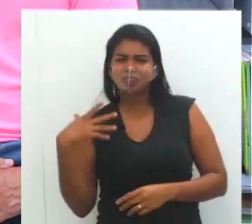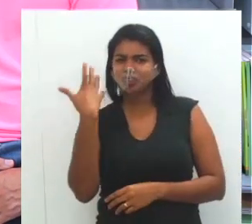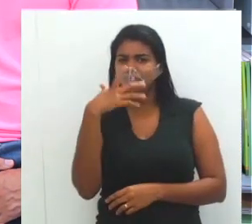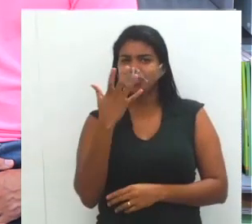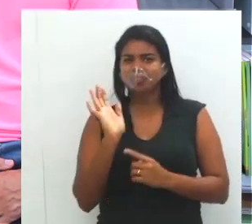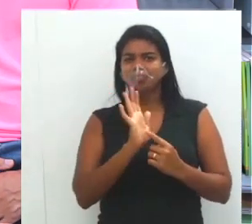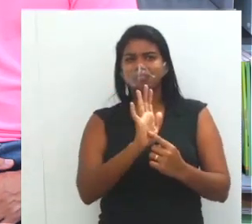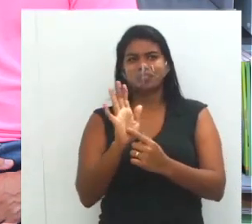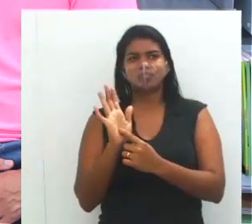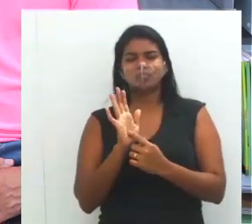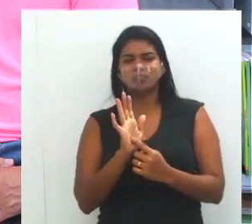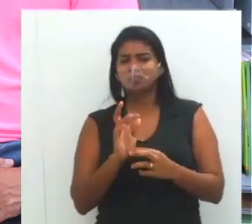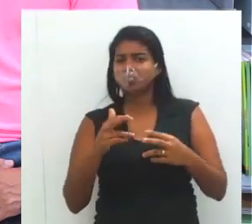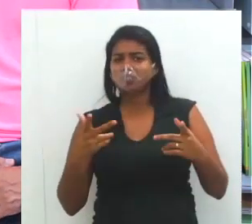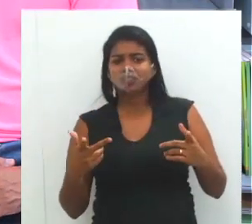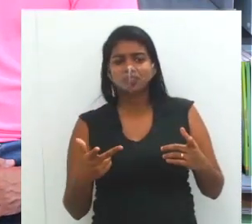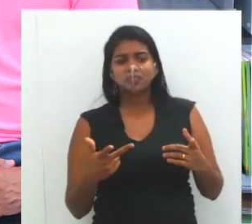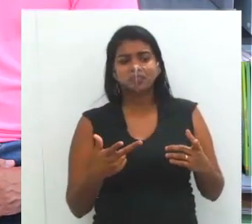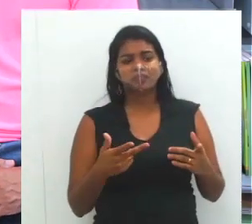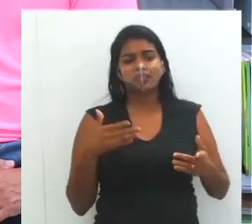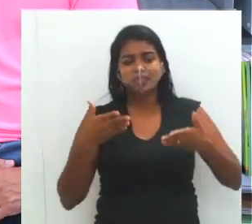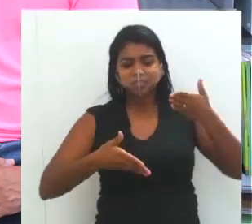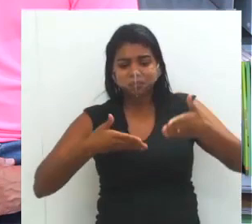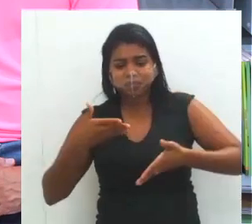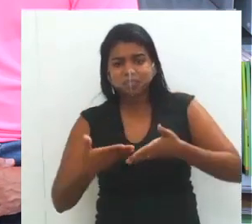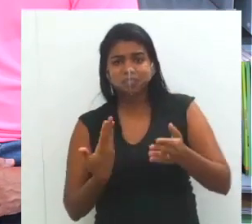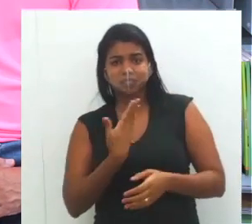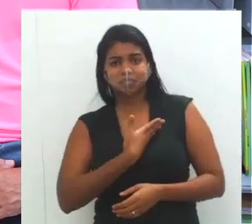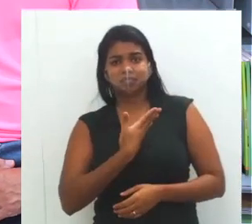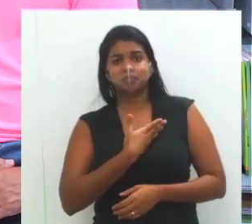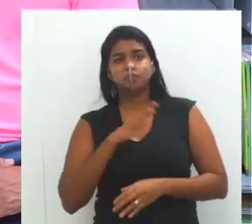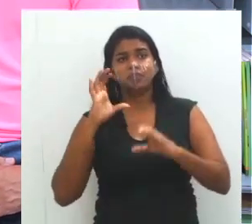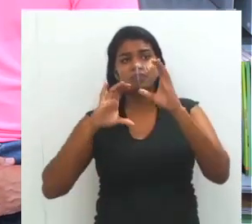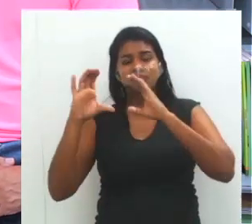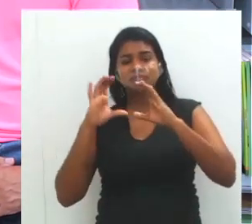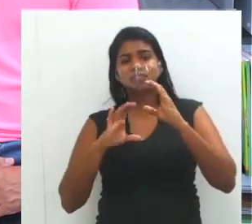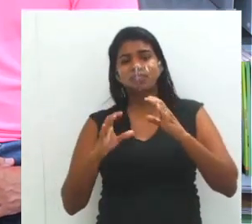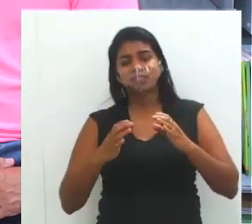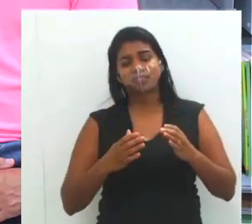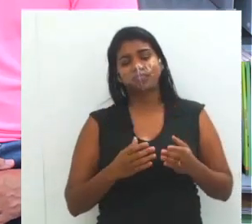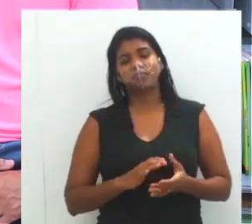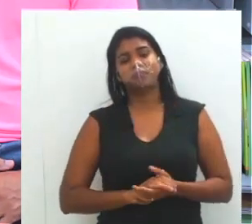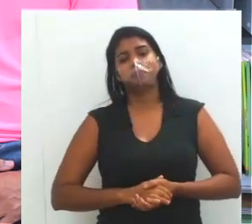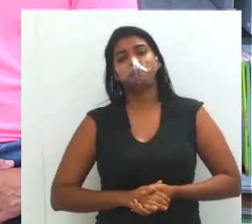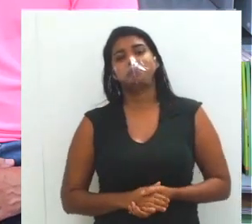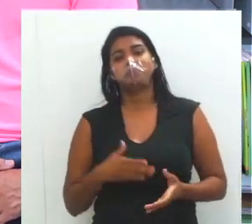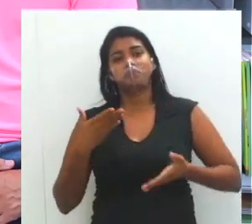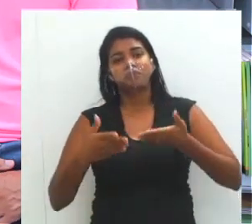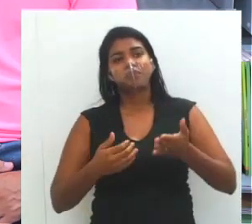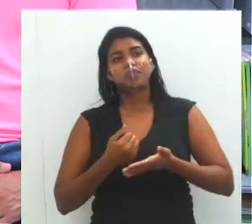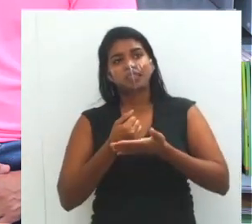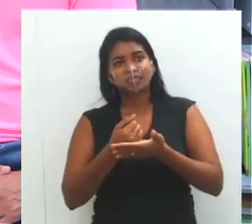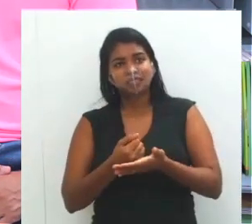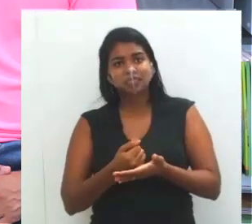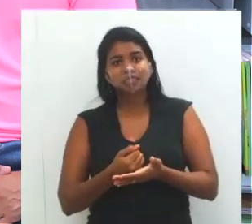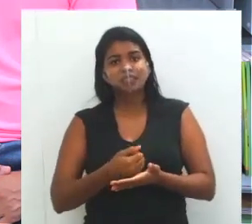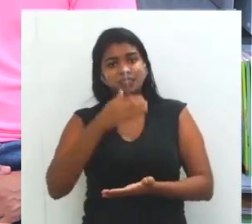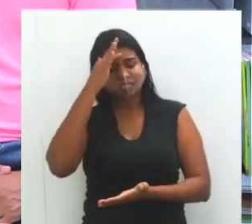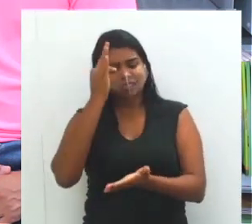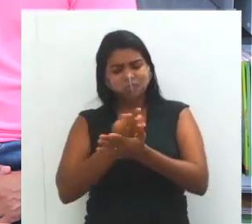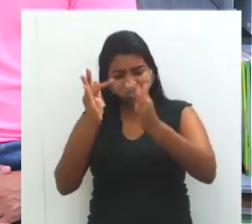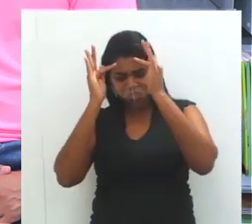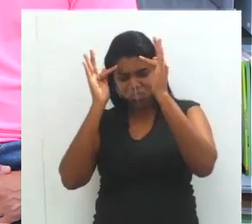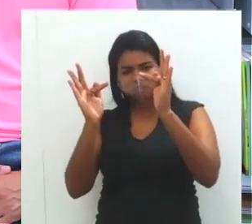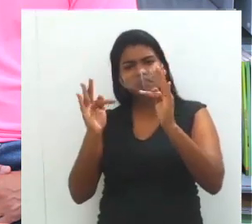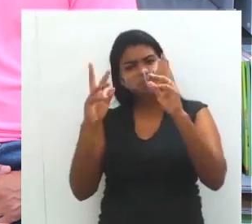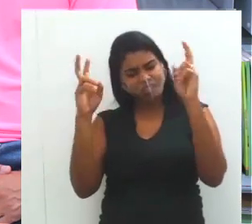encontramos aqui Humberto Teixeira, Luiz Gonzaga, Zé Dantas, Humberto e Zé Dantas, parceria, essa grande parceria de Luiz Gonzaga. E ele foi